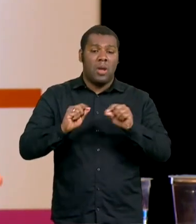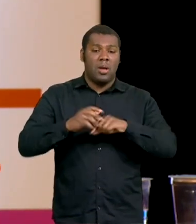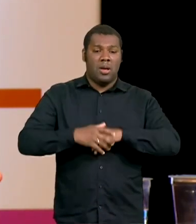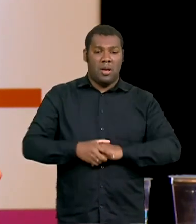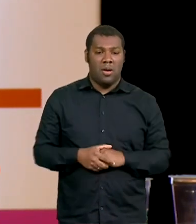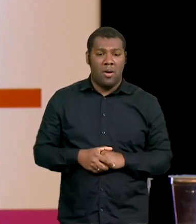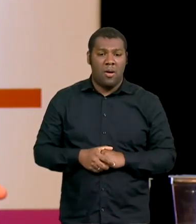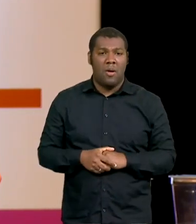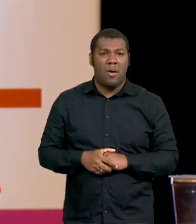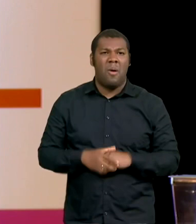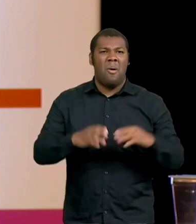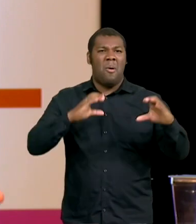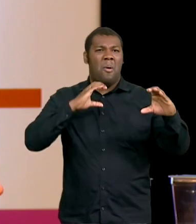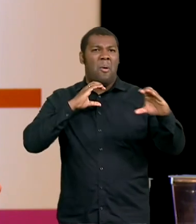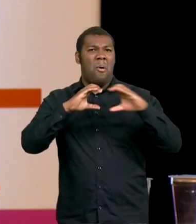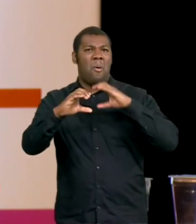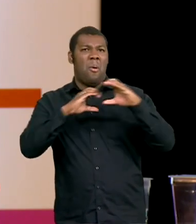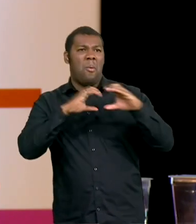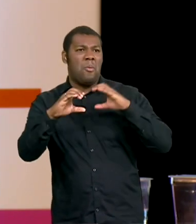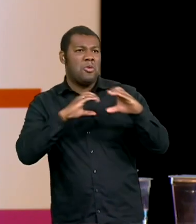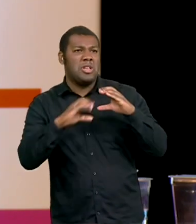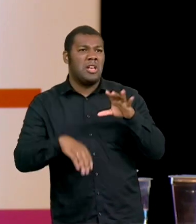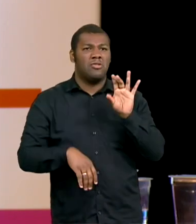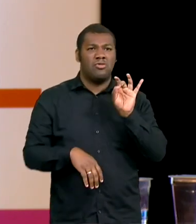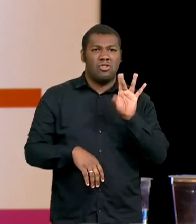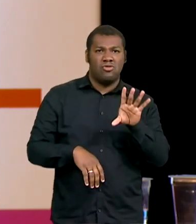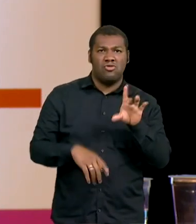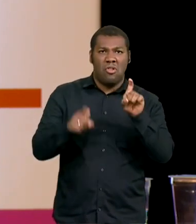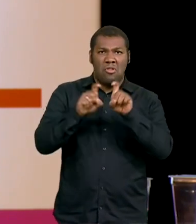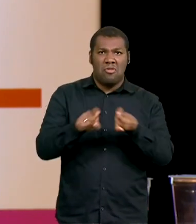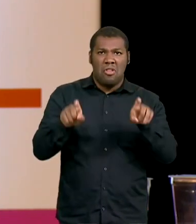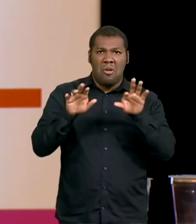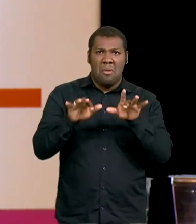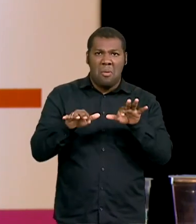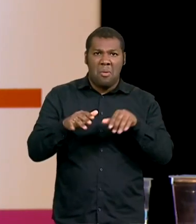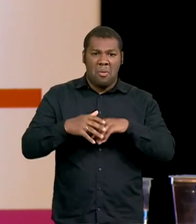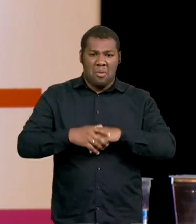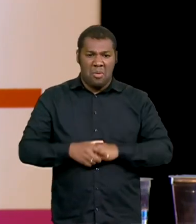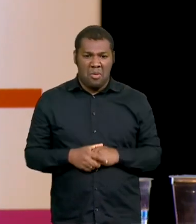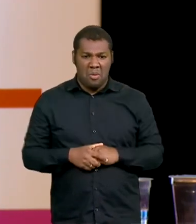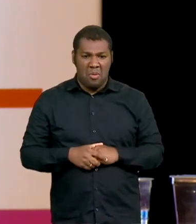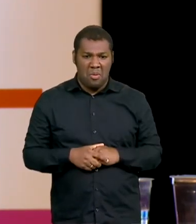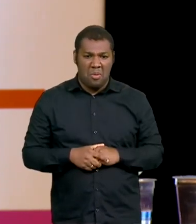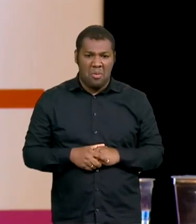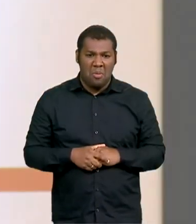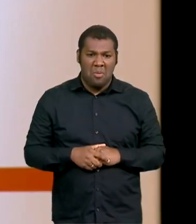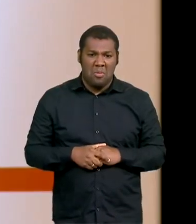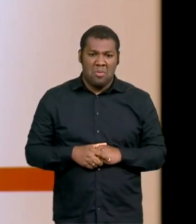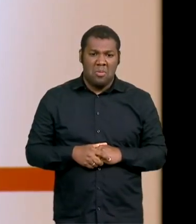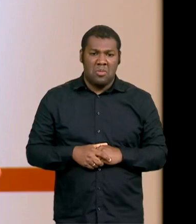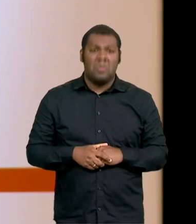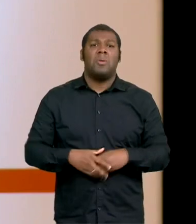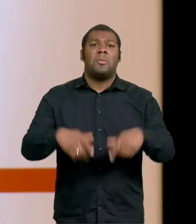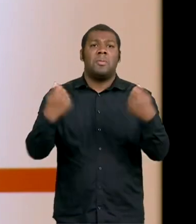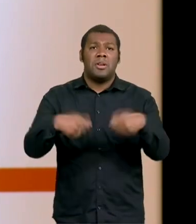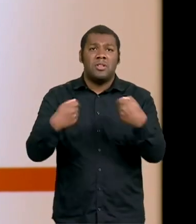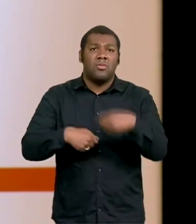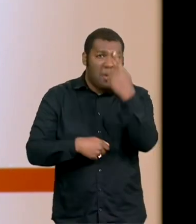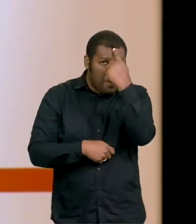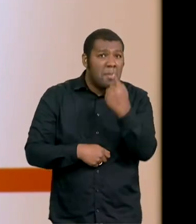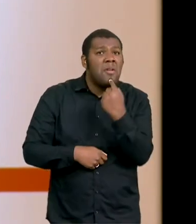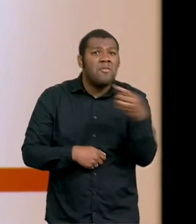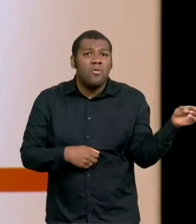se comunicar através de uma máquina que fomente o dissenso e combata o consenso. Essa tem que ser a nova maneira